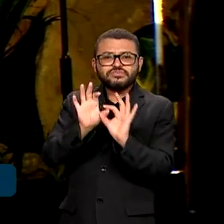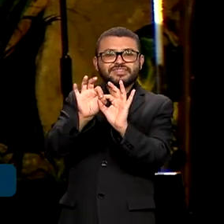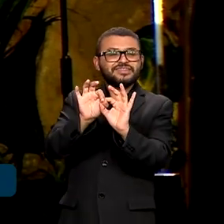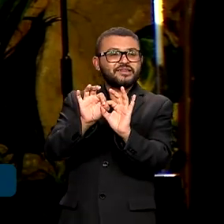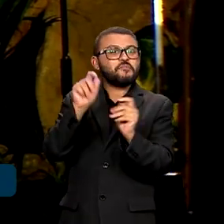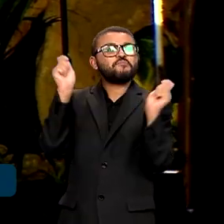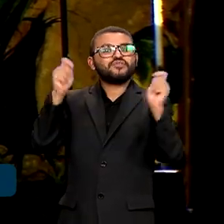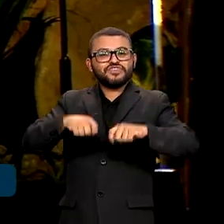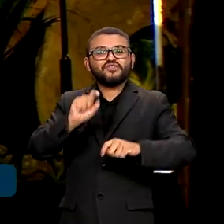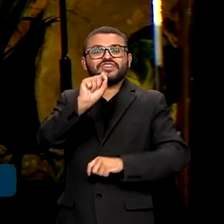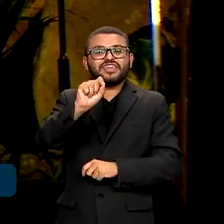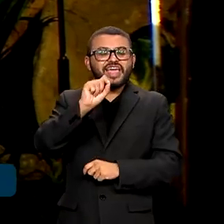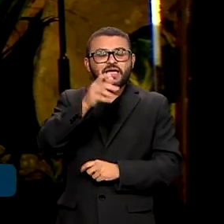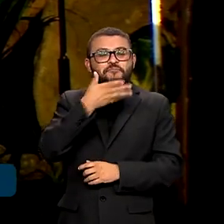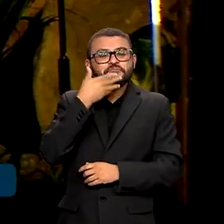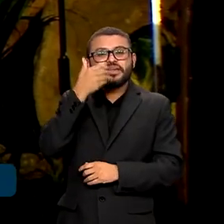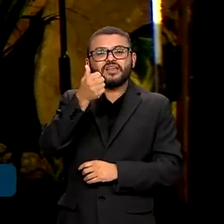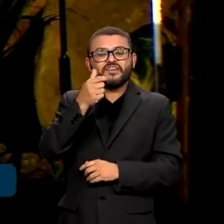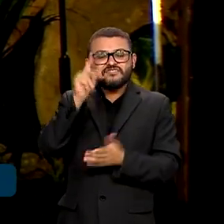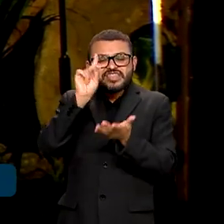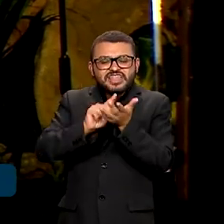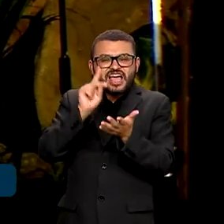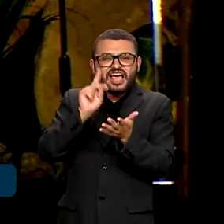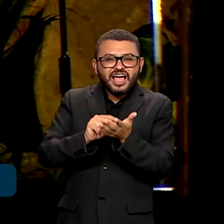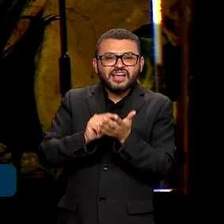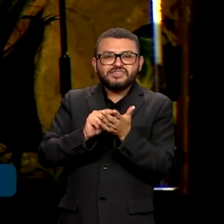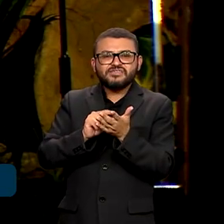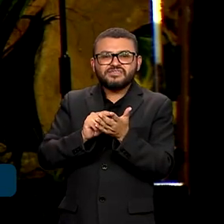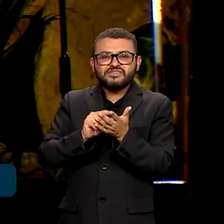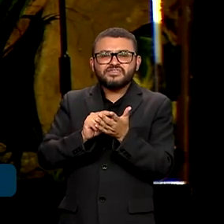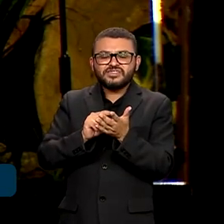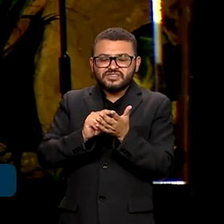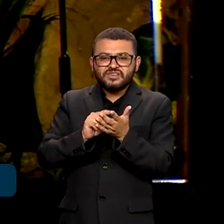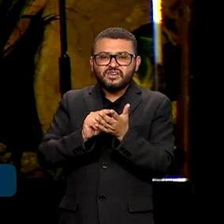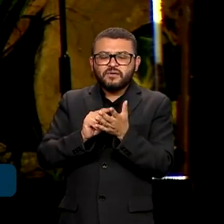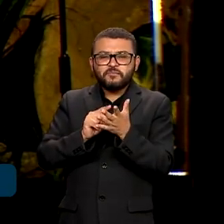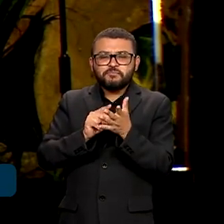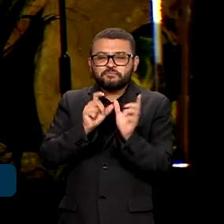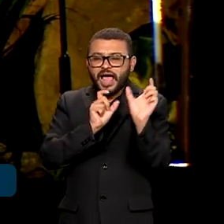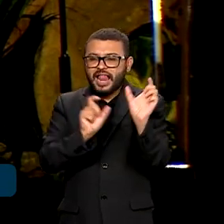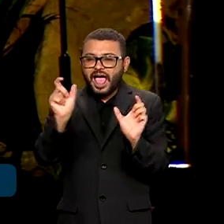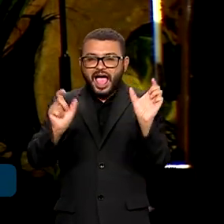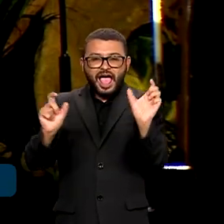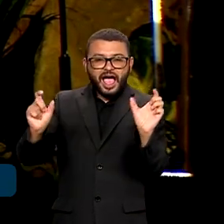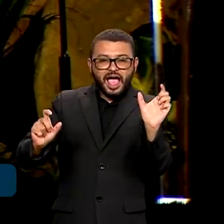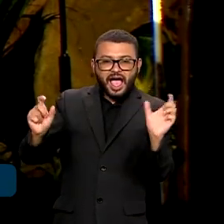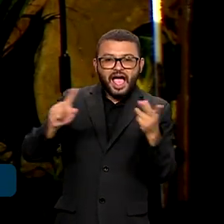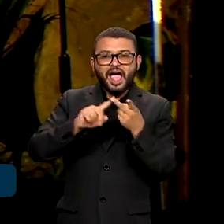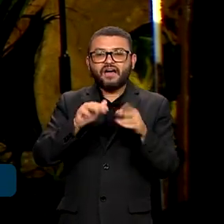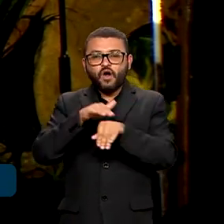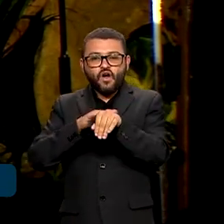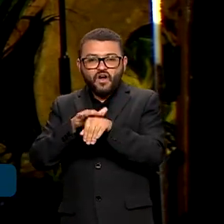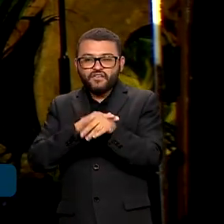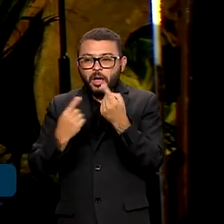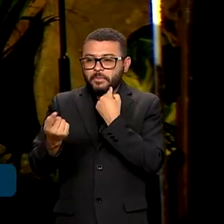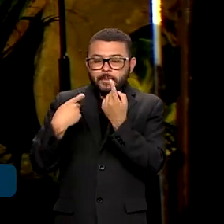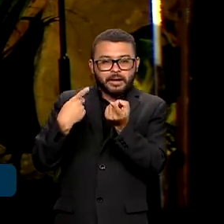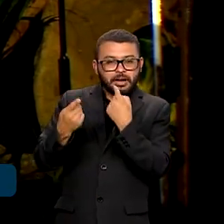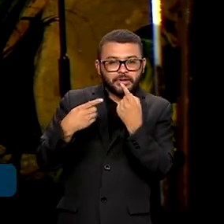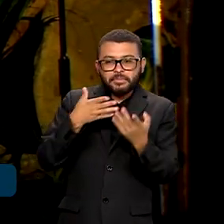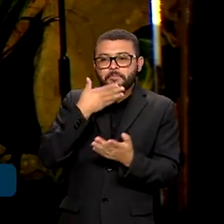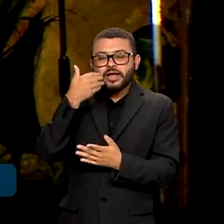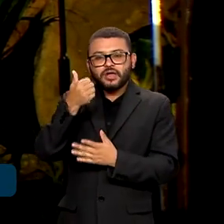ter aqui um verdadeiro cipuau de palavras, de conversas.